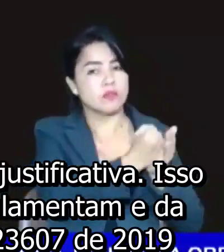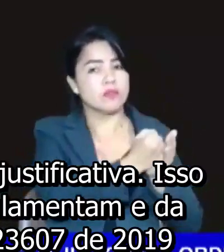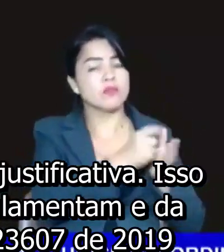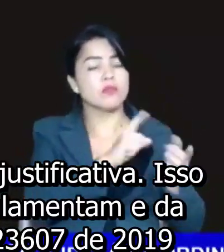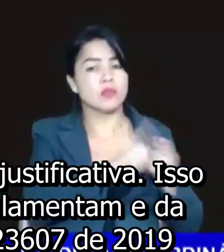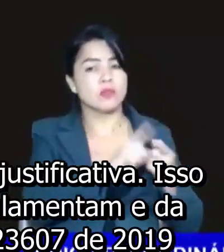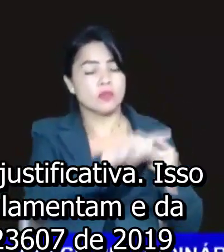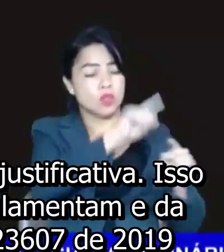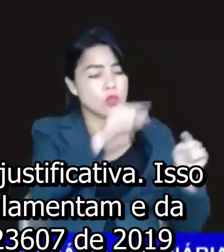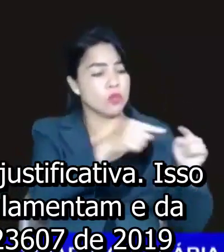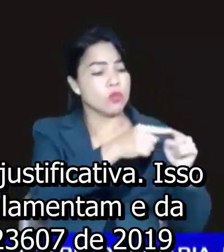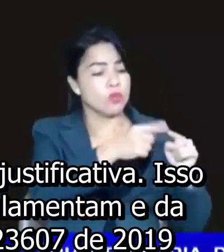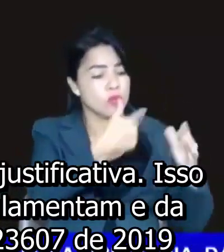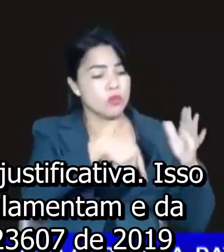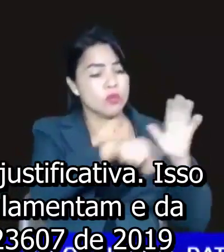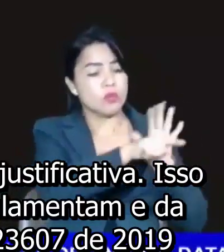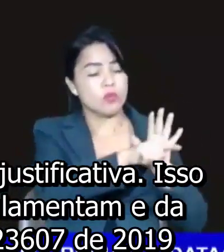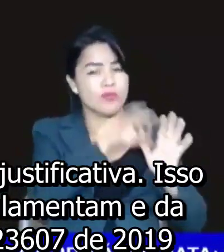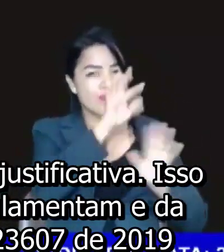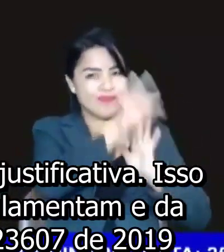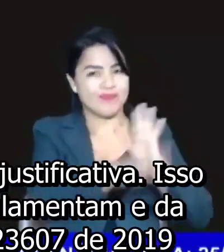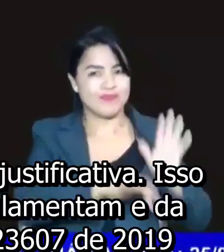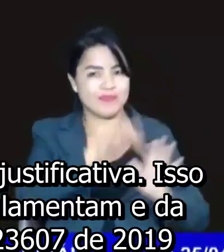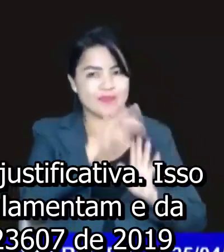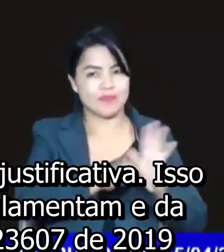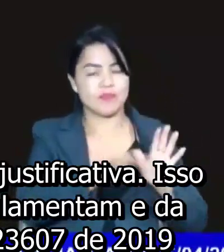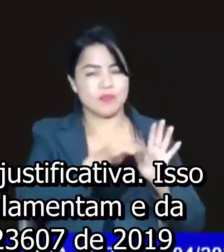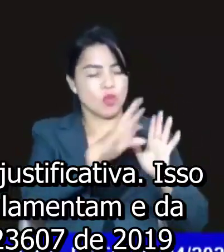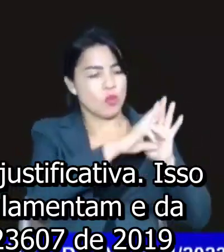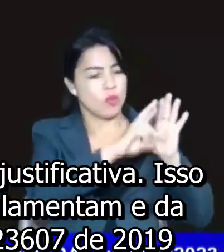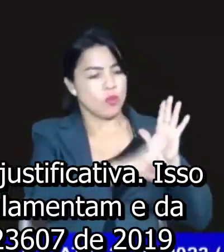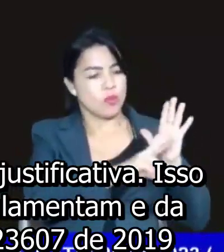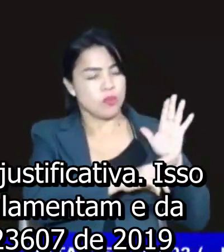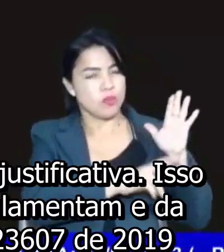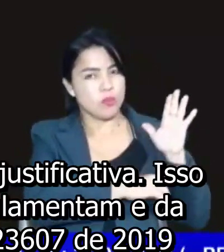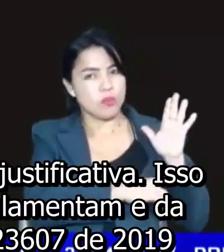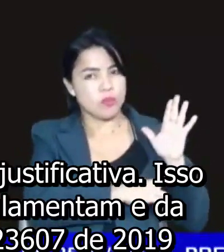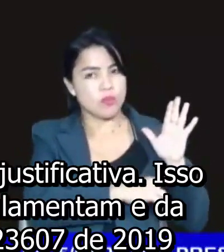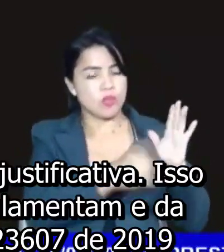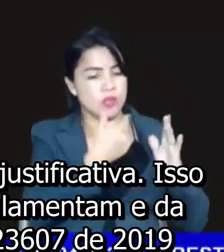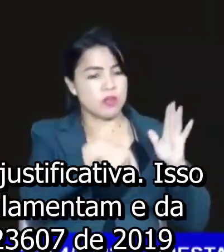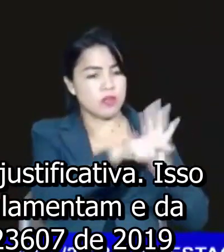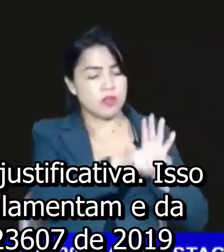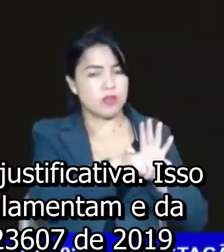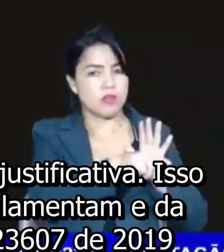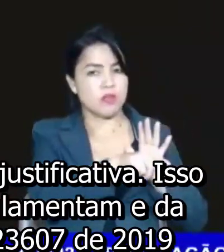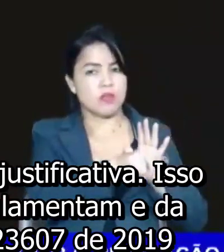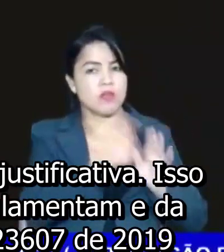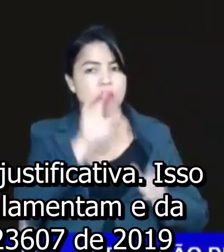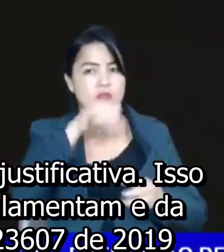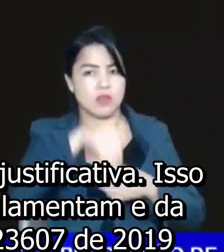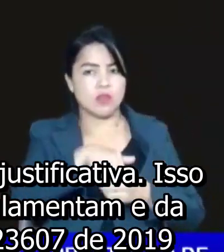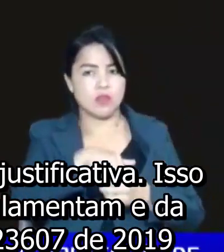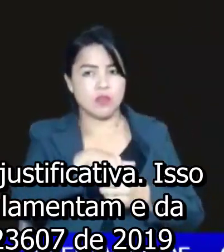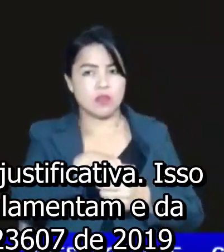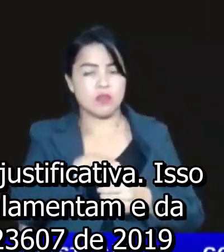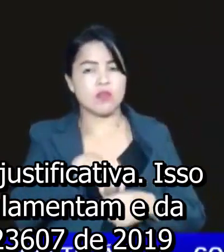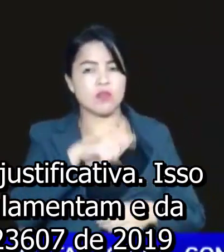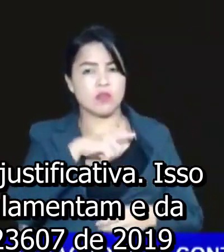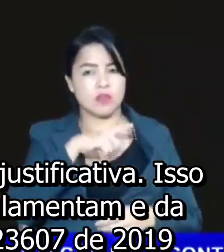e também das leis que a regulamentam e da legislação eleitoral infralegal, inclusive